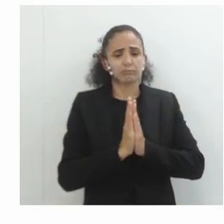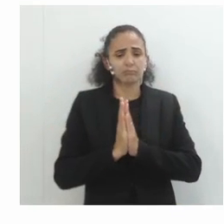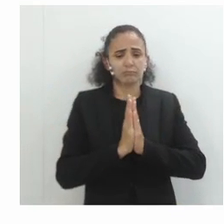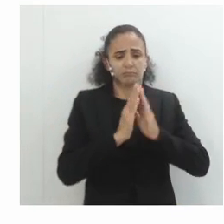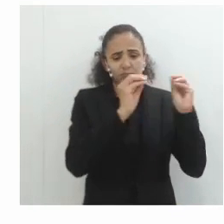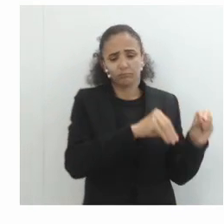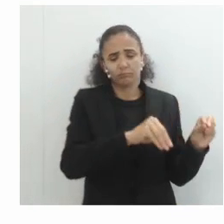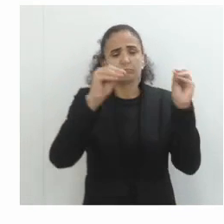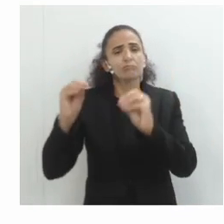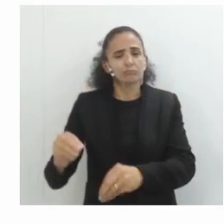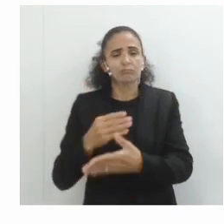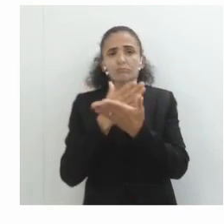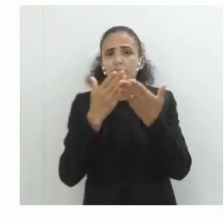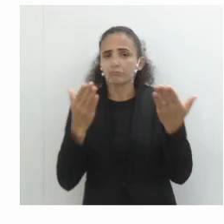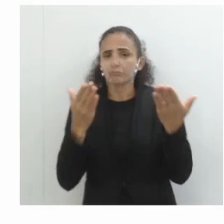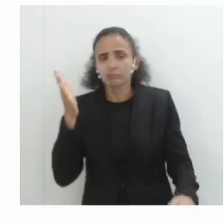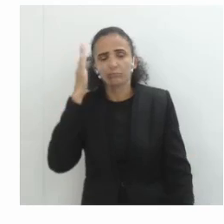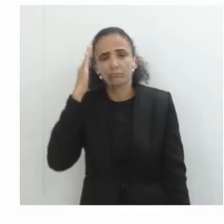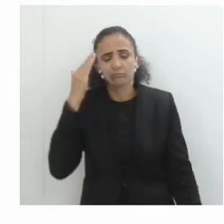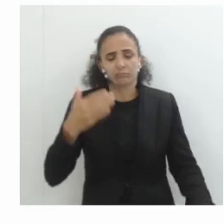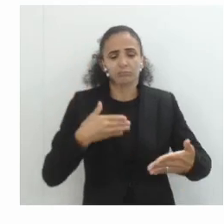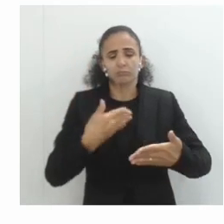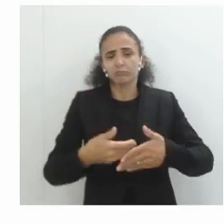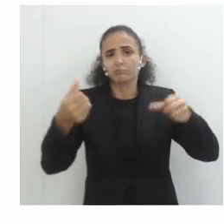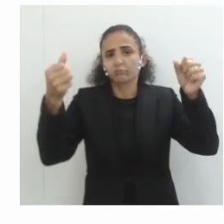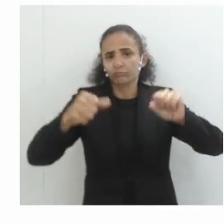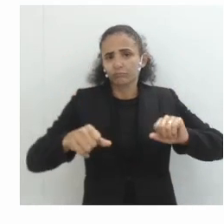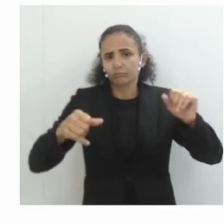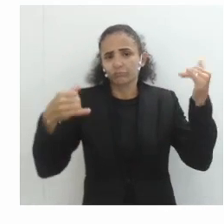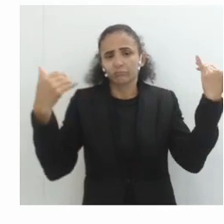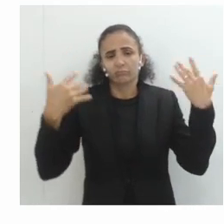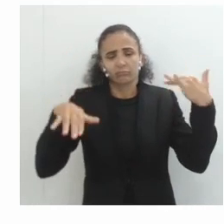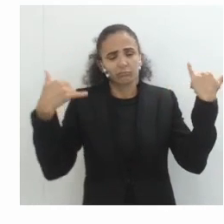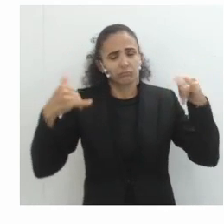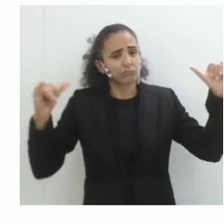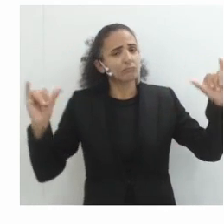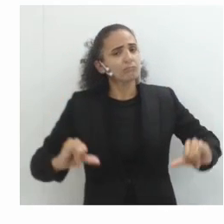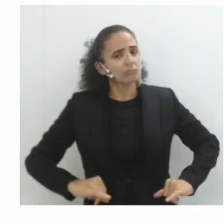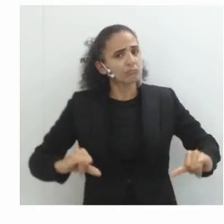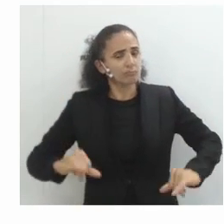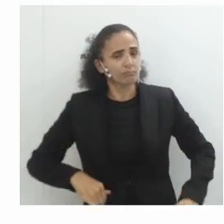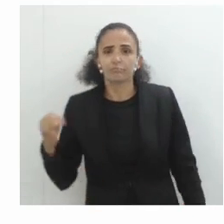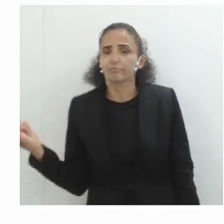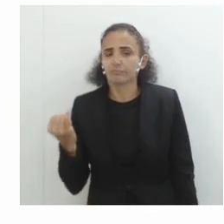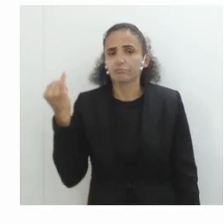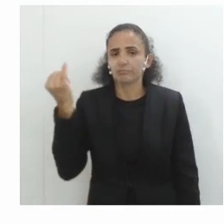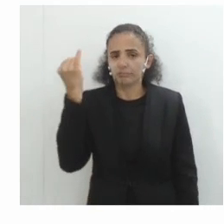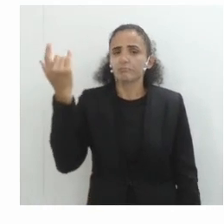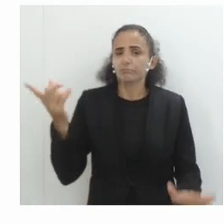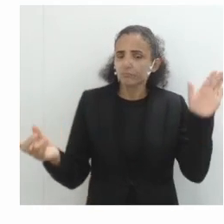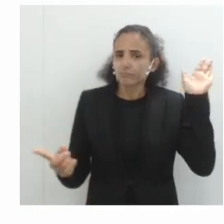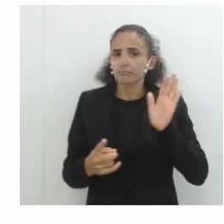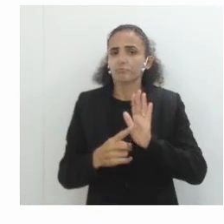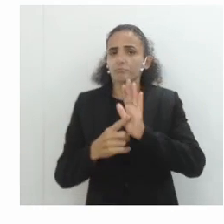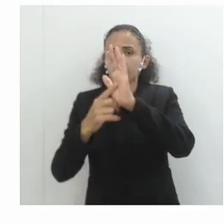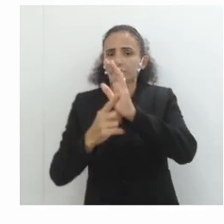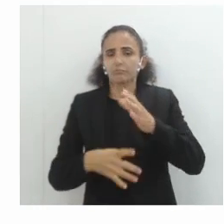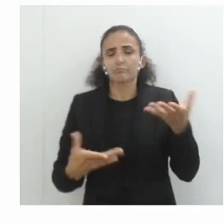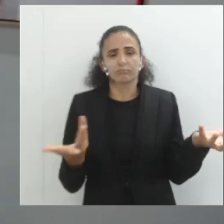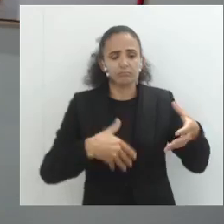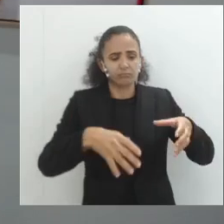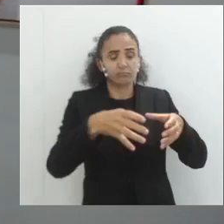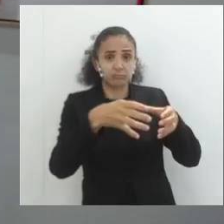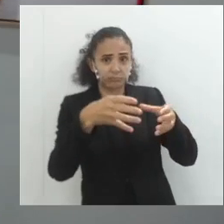bom, gente? Então, essa é uma crise que muitas vezes a gente não conhece, mas é importante a gente mensurar porque as crises étnicas, de